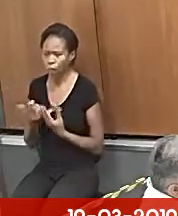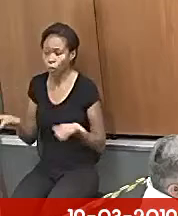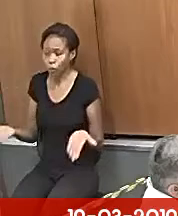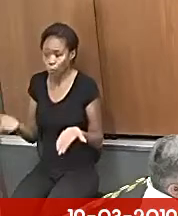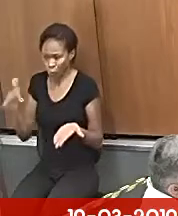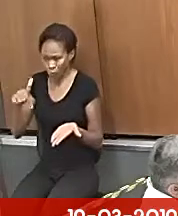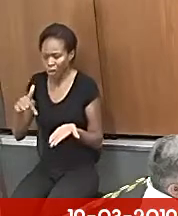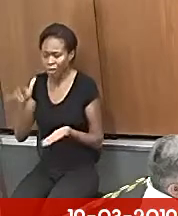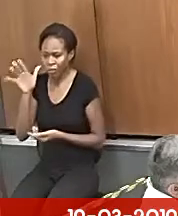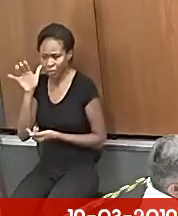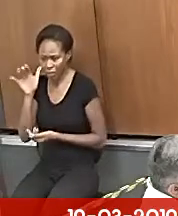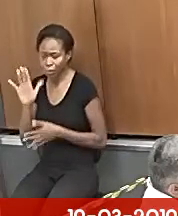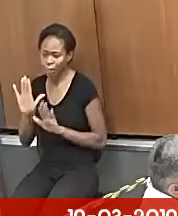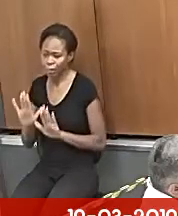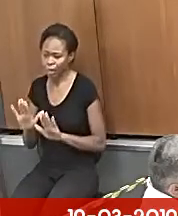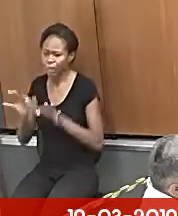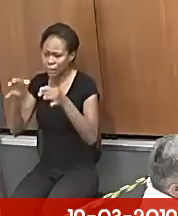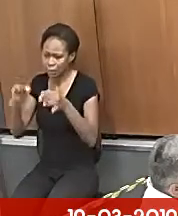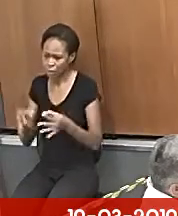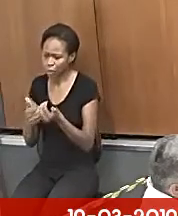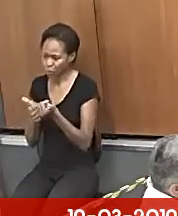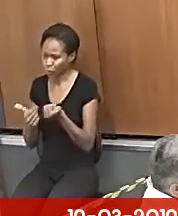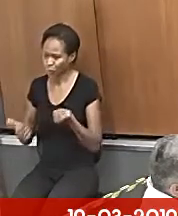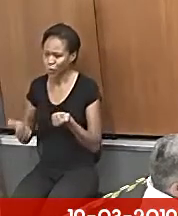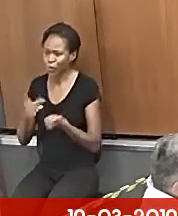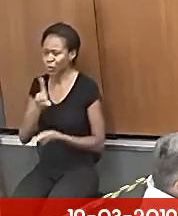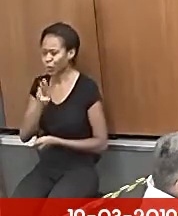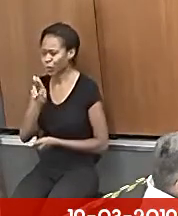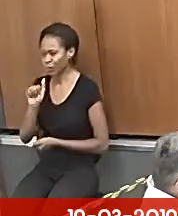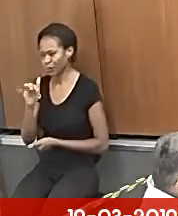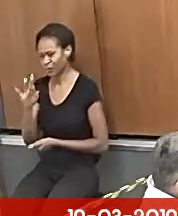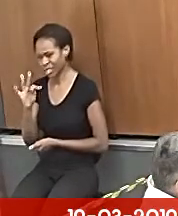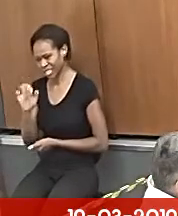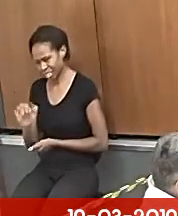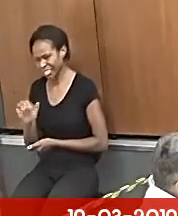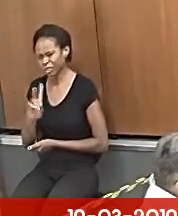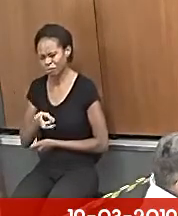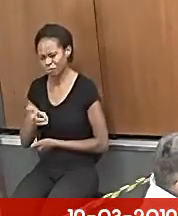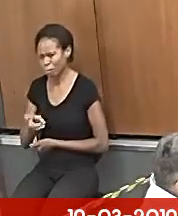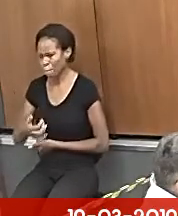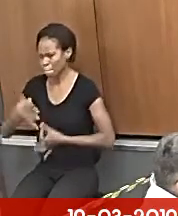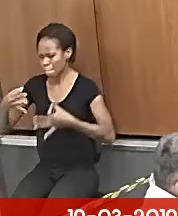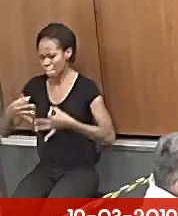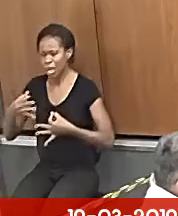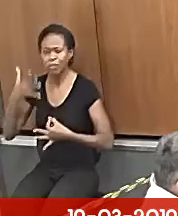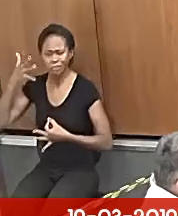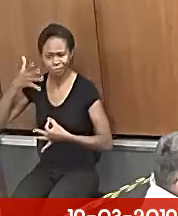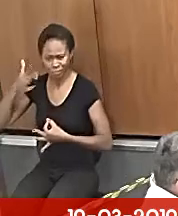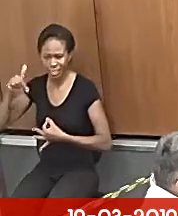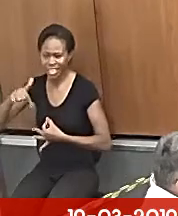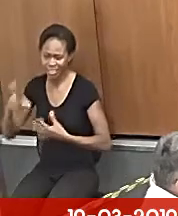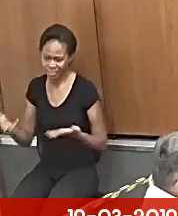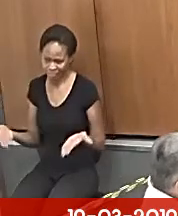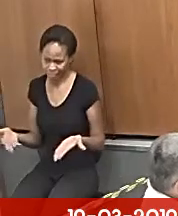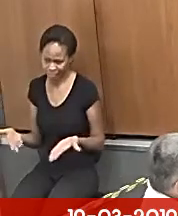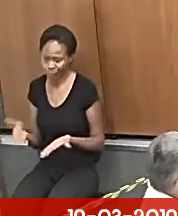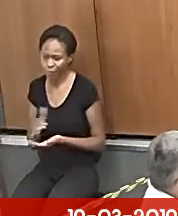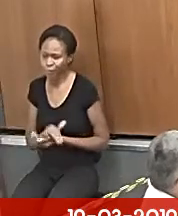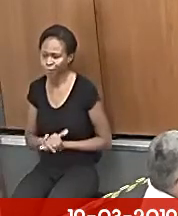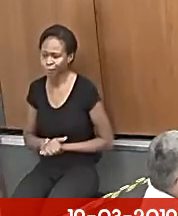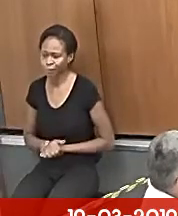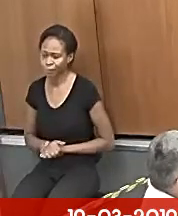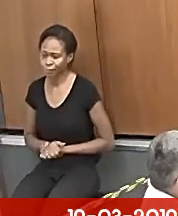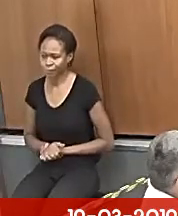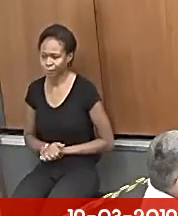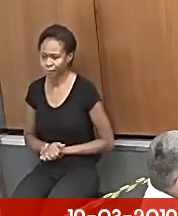com certeza do haiti vai representar muito bem como sempre fez aqui a continuidade desse trabalho o deputado vão passar a valer